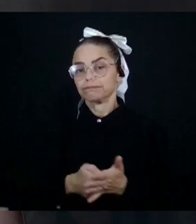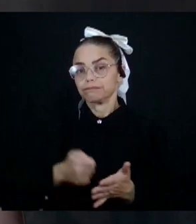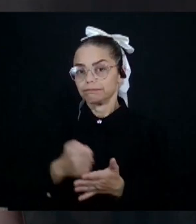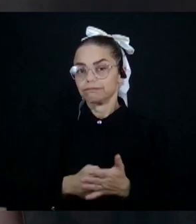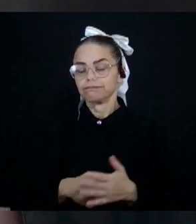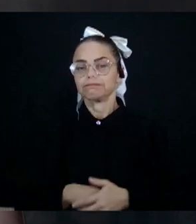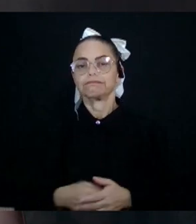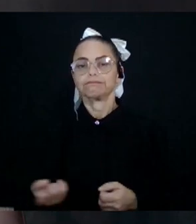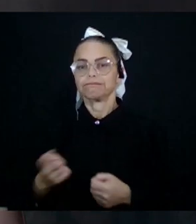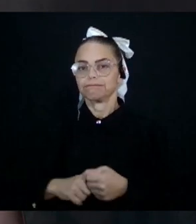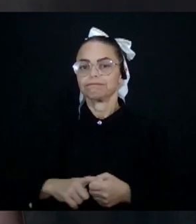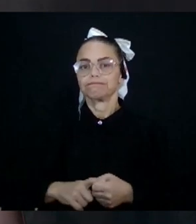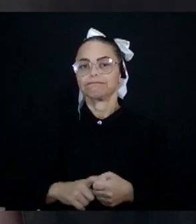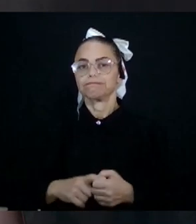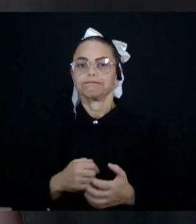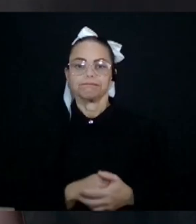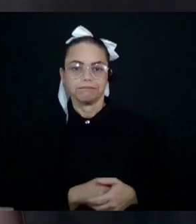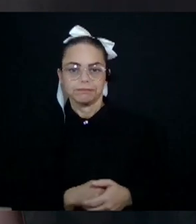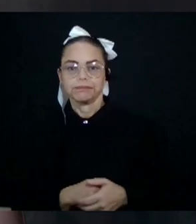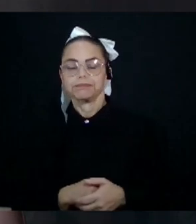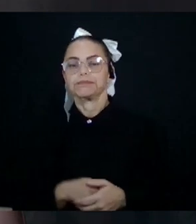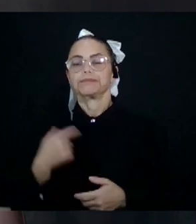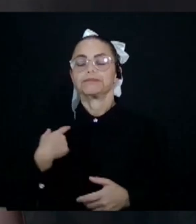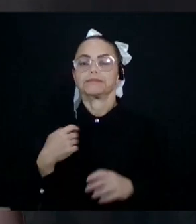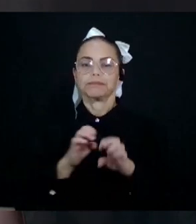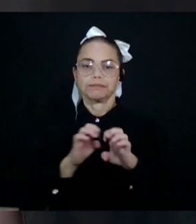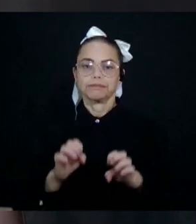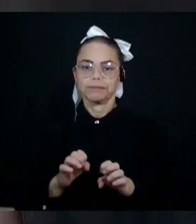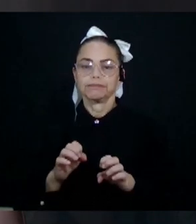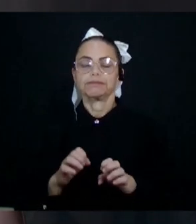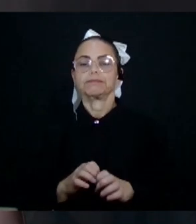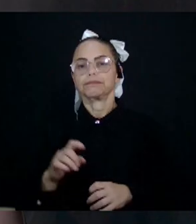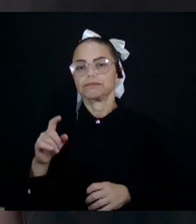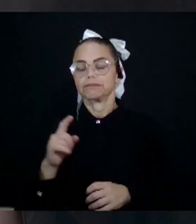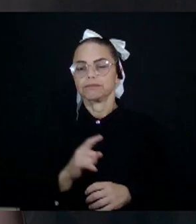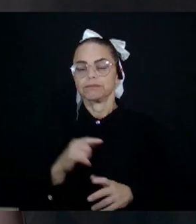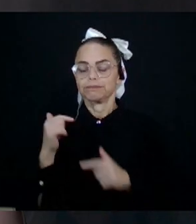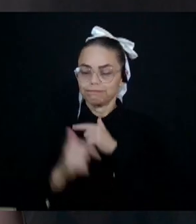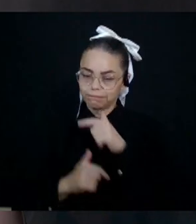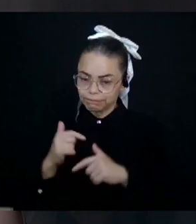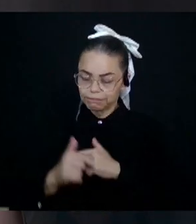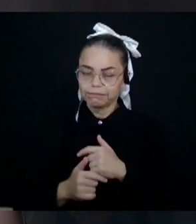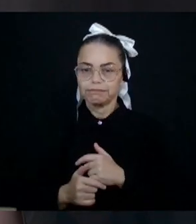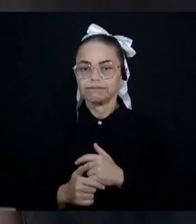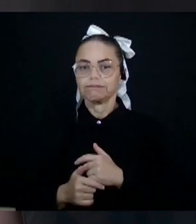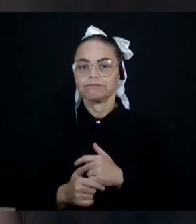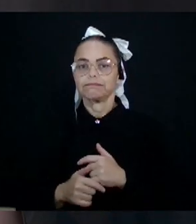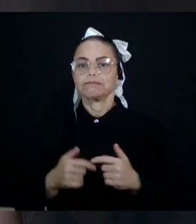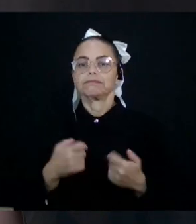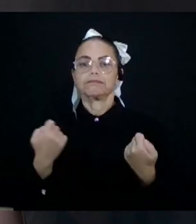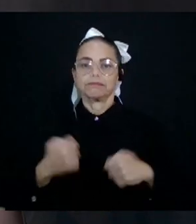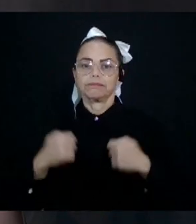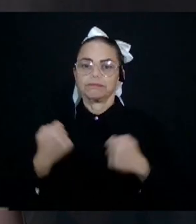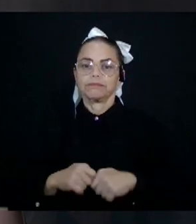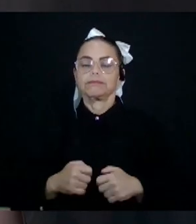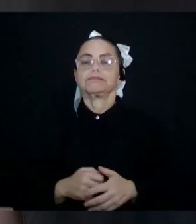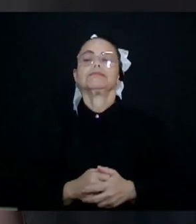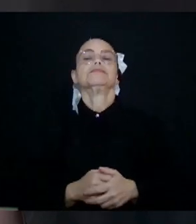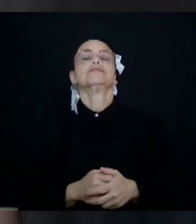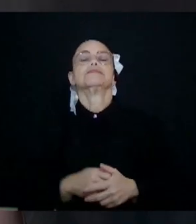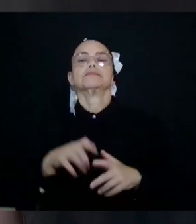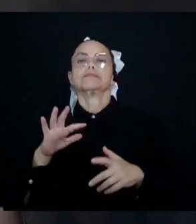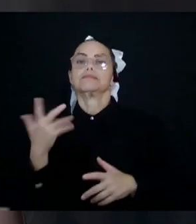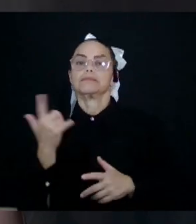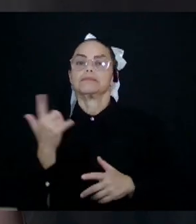a ser colocadas, né? De estruturação de uma rotina, de demandas que a gente precisa responder,